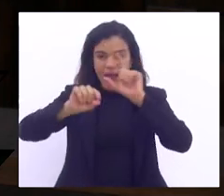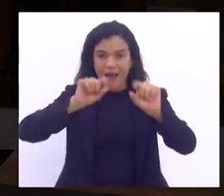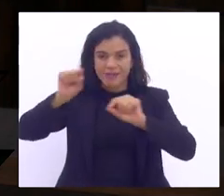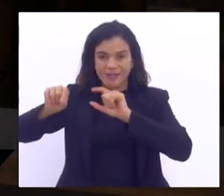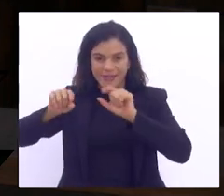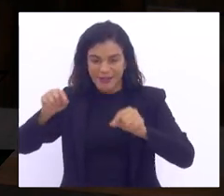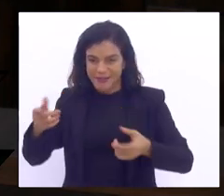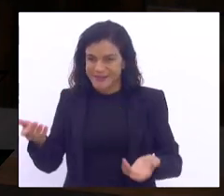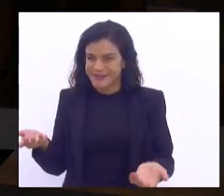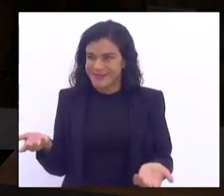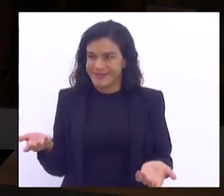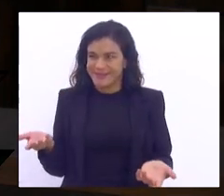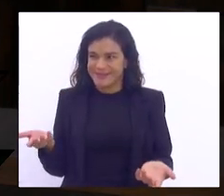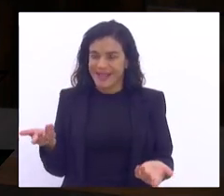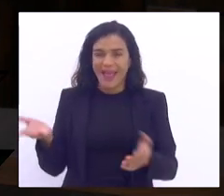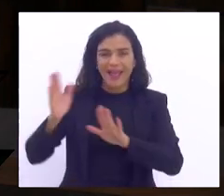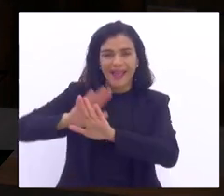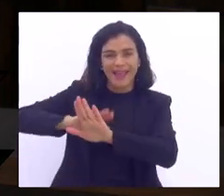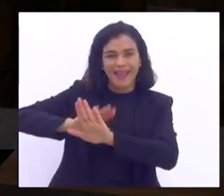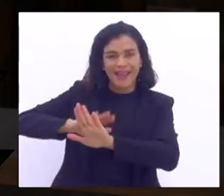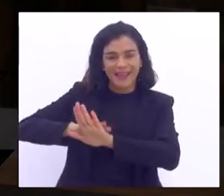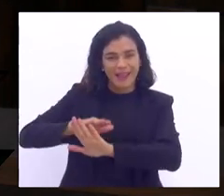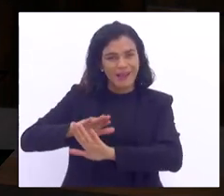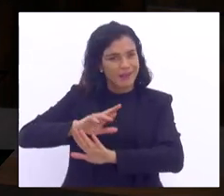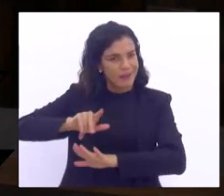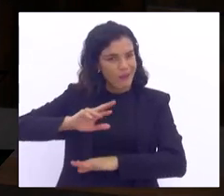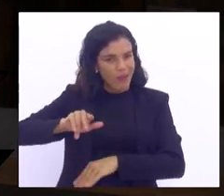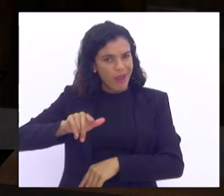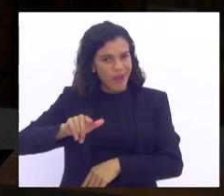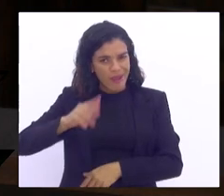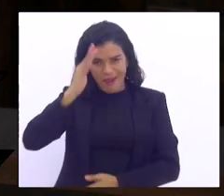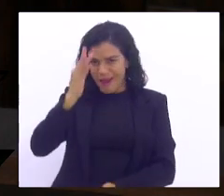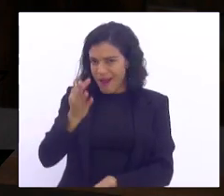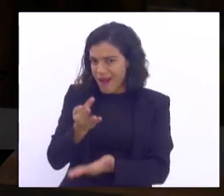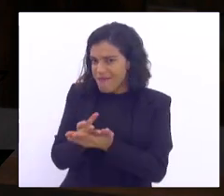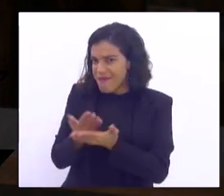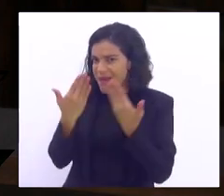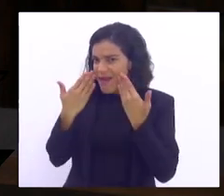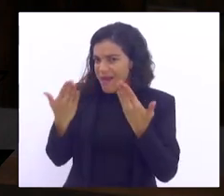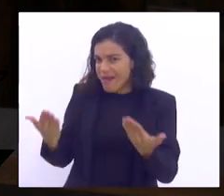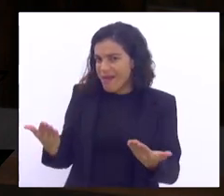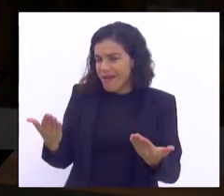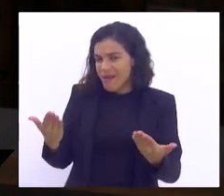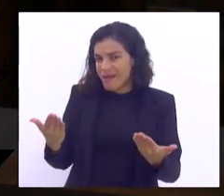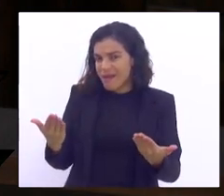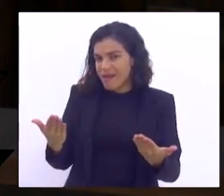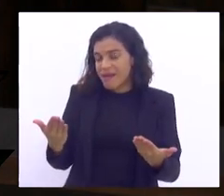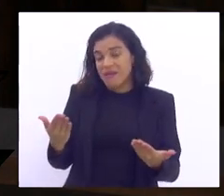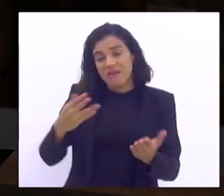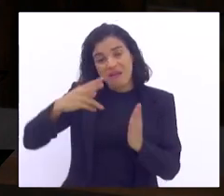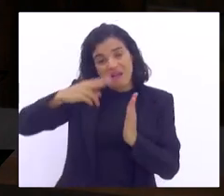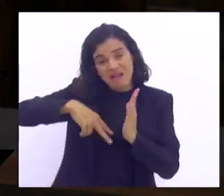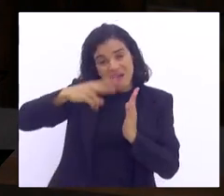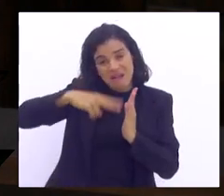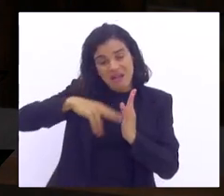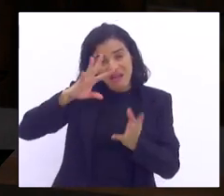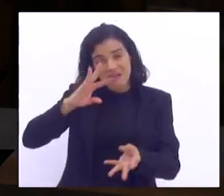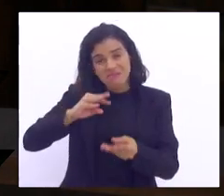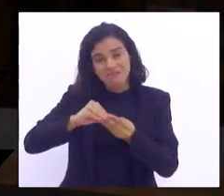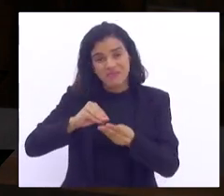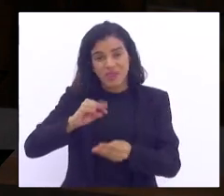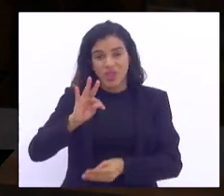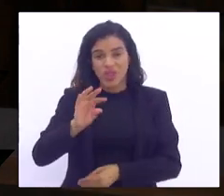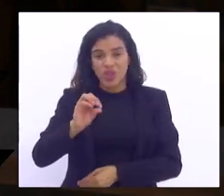Essa é a premissa oculta do argumento dele. E não é, nem mesmo a fé revelada. Basta ler a Suma Teológica de Tomás de